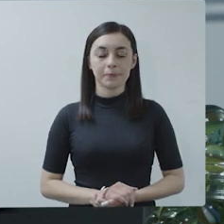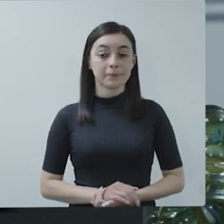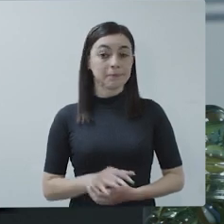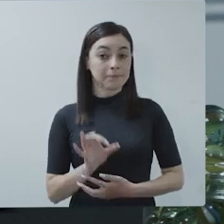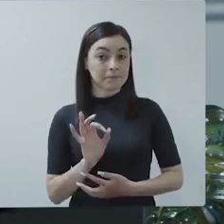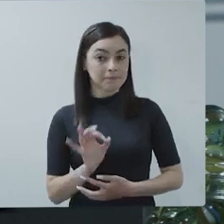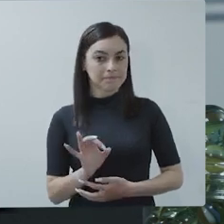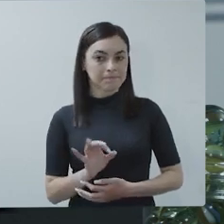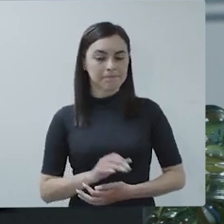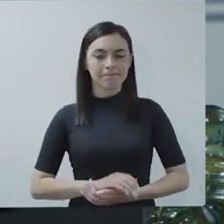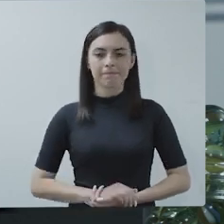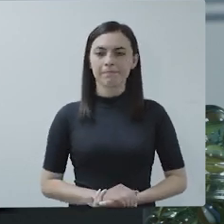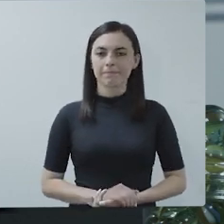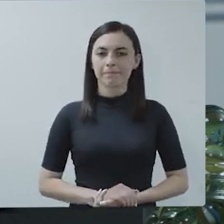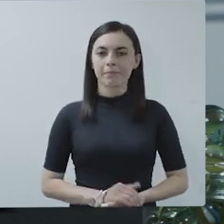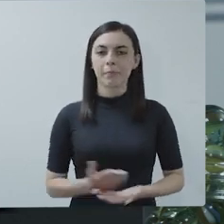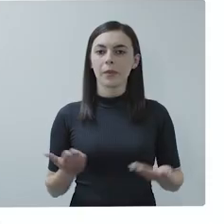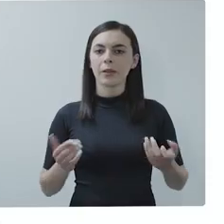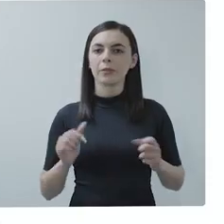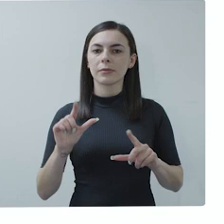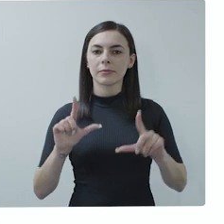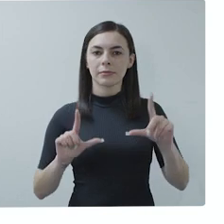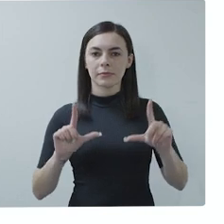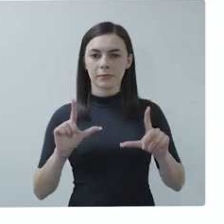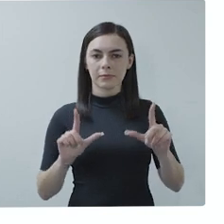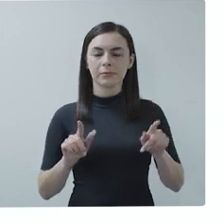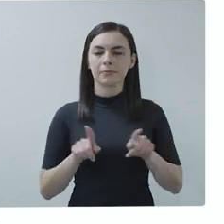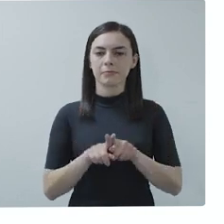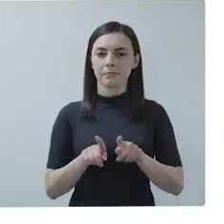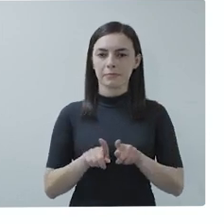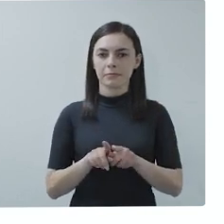Certo? Lá na tela também,